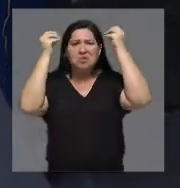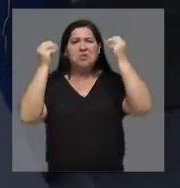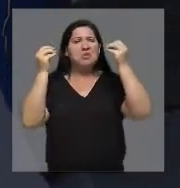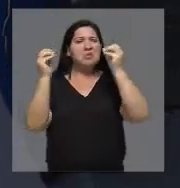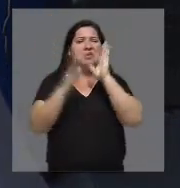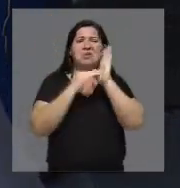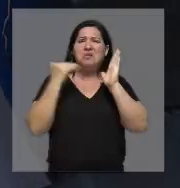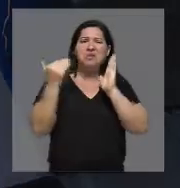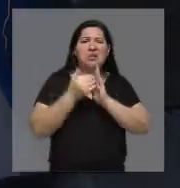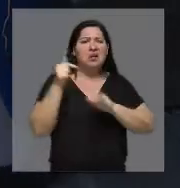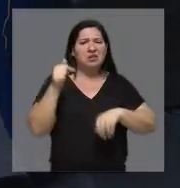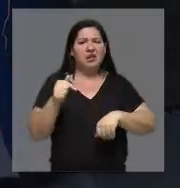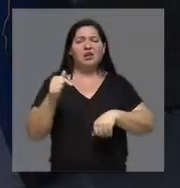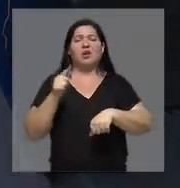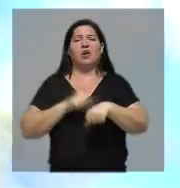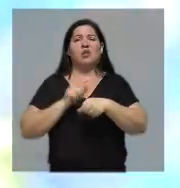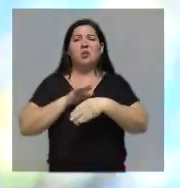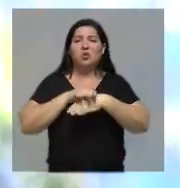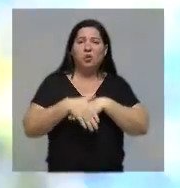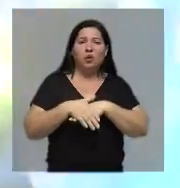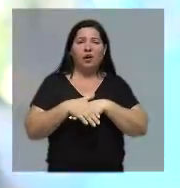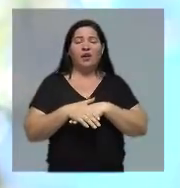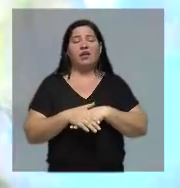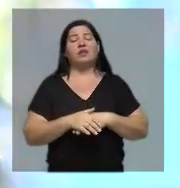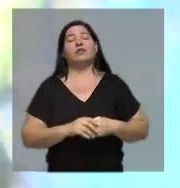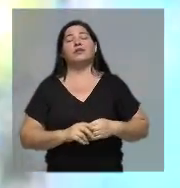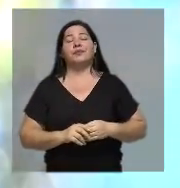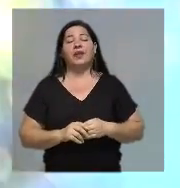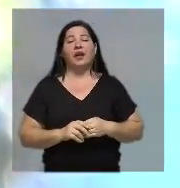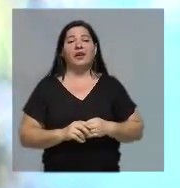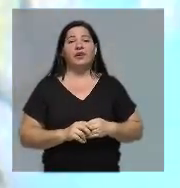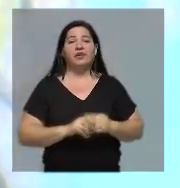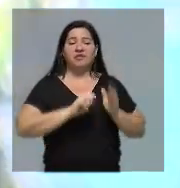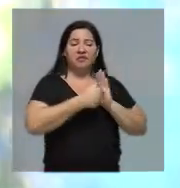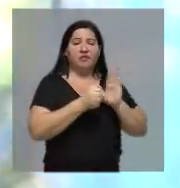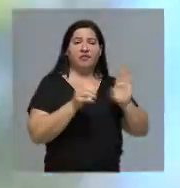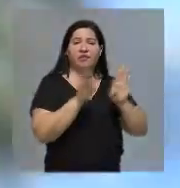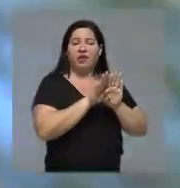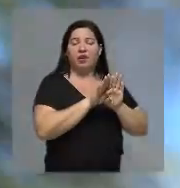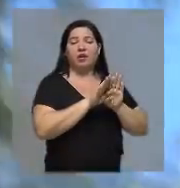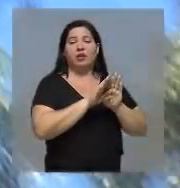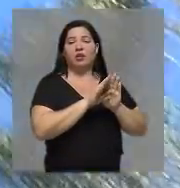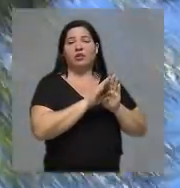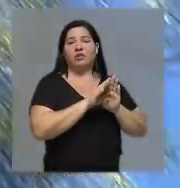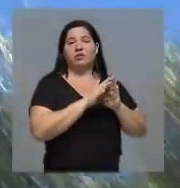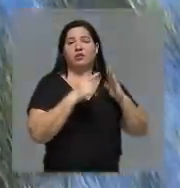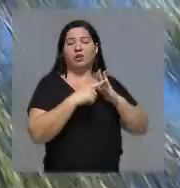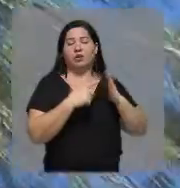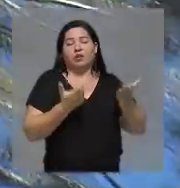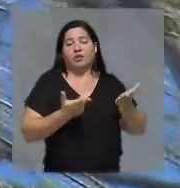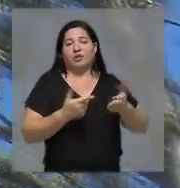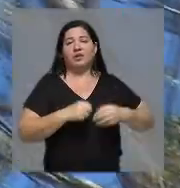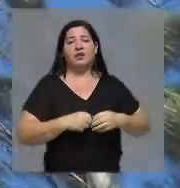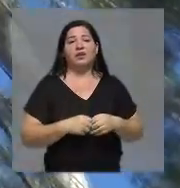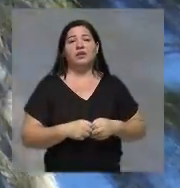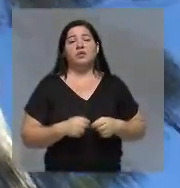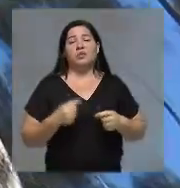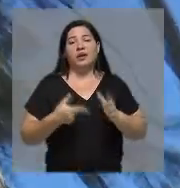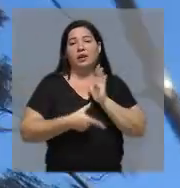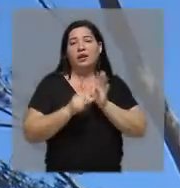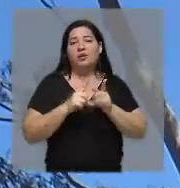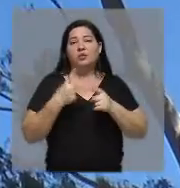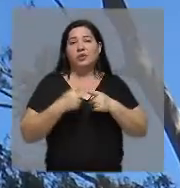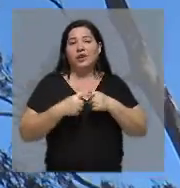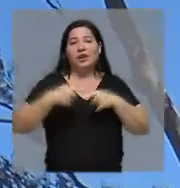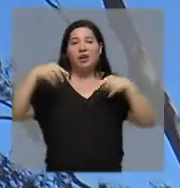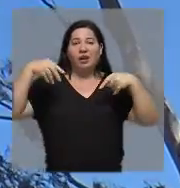tudo escuro. Eu acabo até fechando meu estabelecimento mais cedo devido a essa insegurança que traz essa iluminação fraca. Então, né, eu